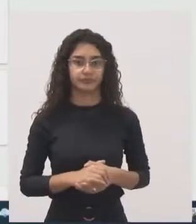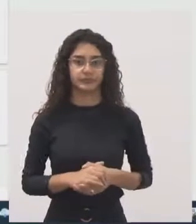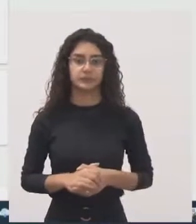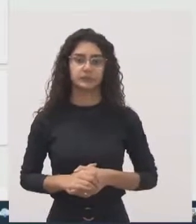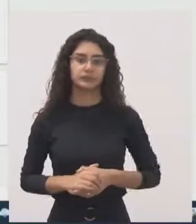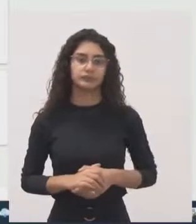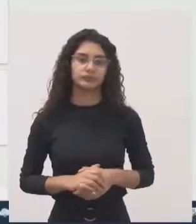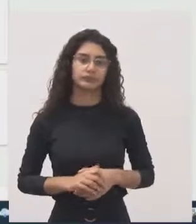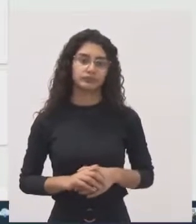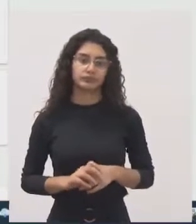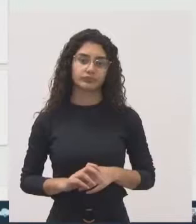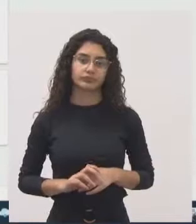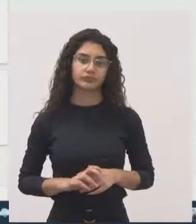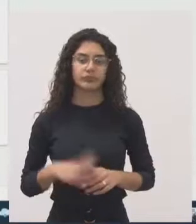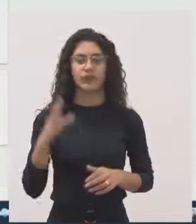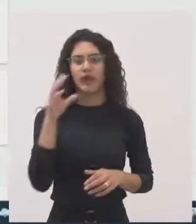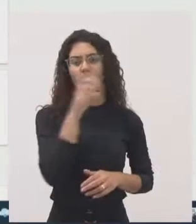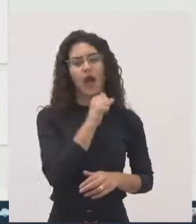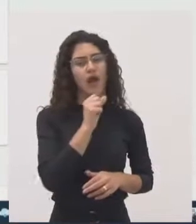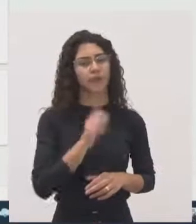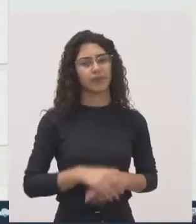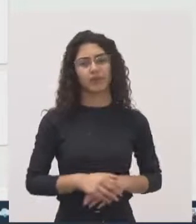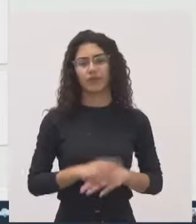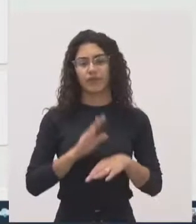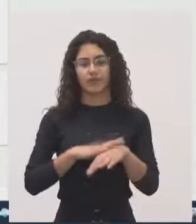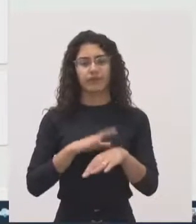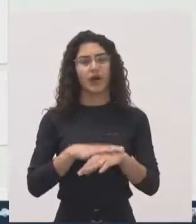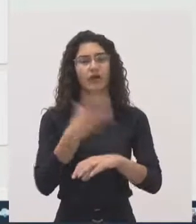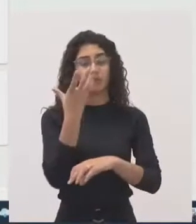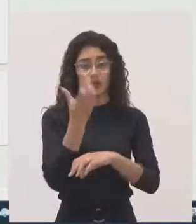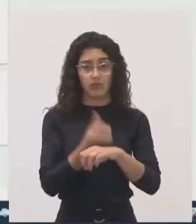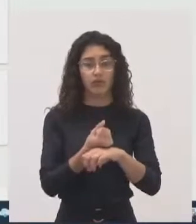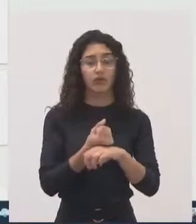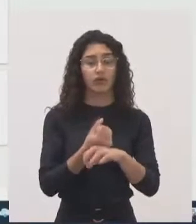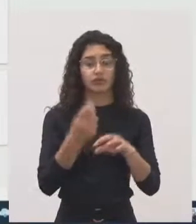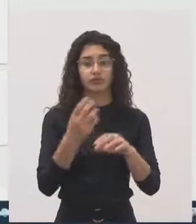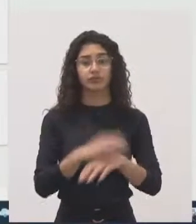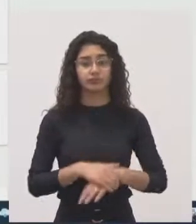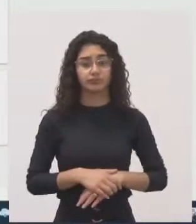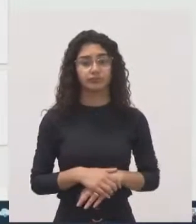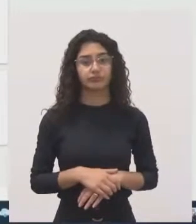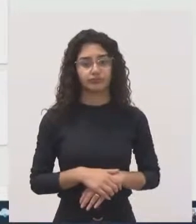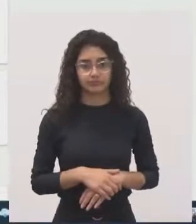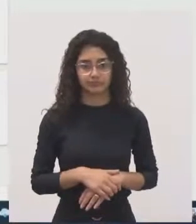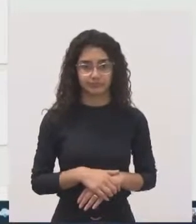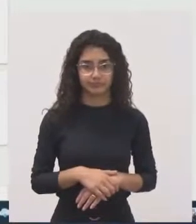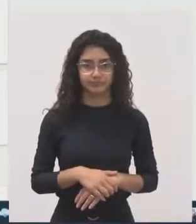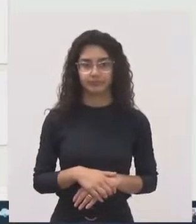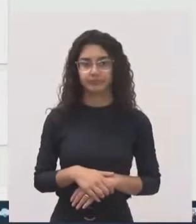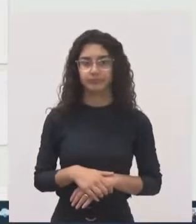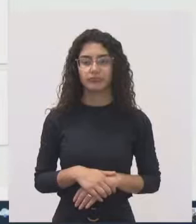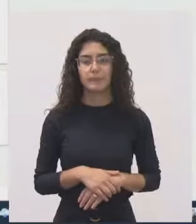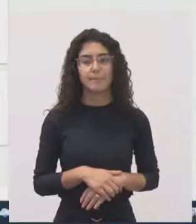Ok. Rapidinho, né? Ele faz a instalação.